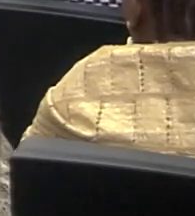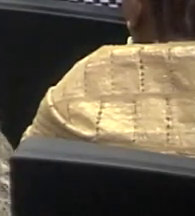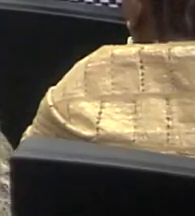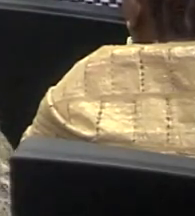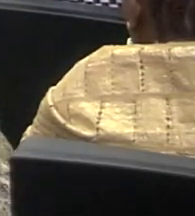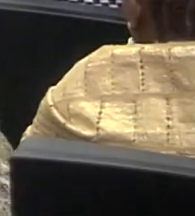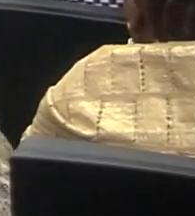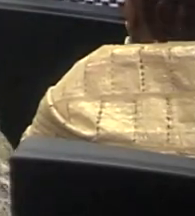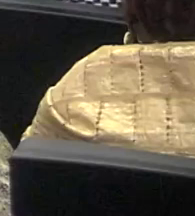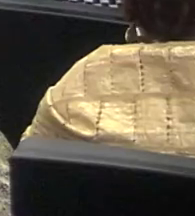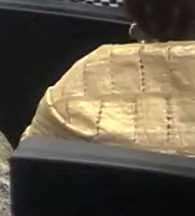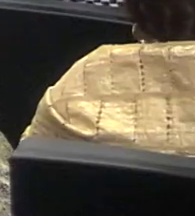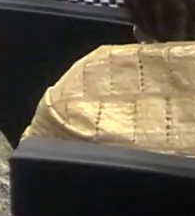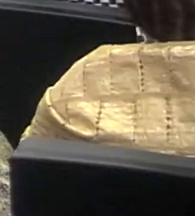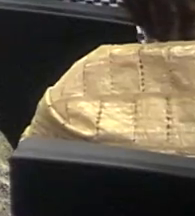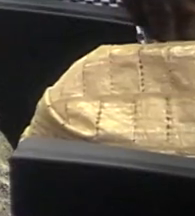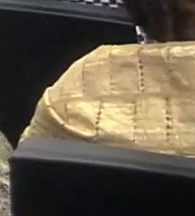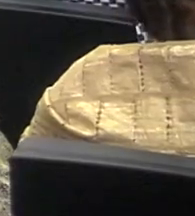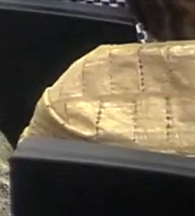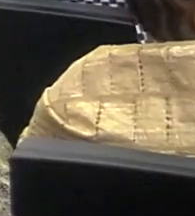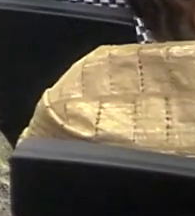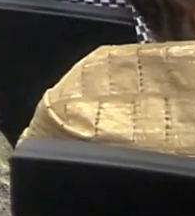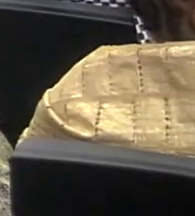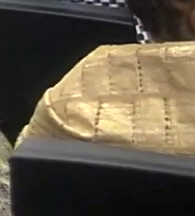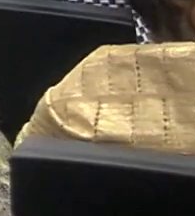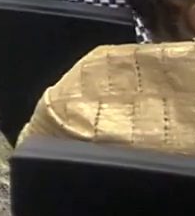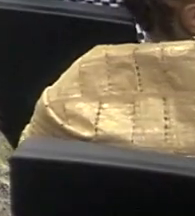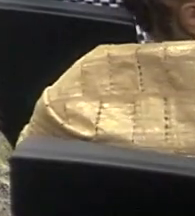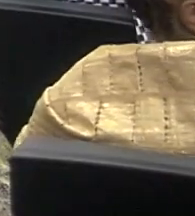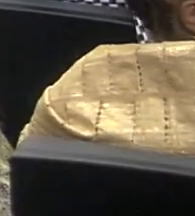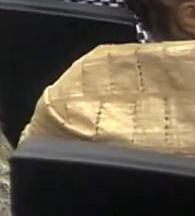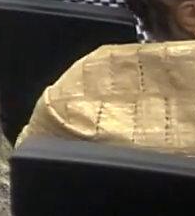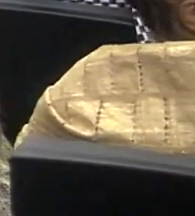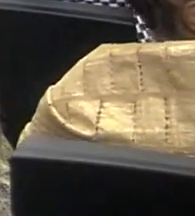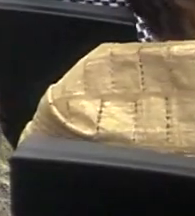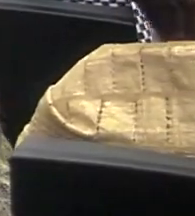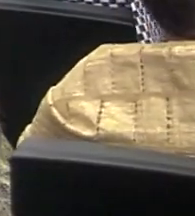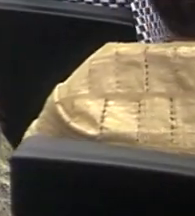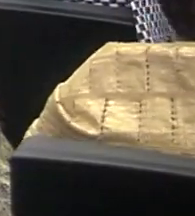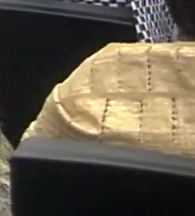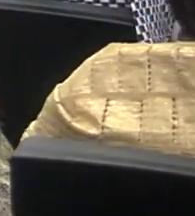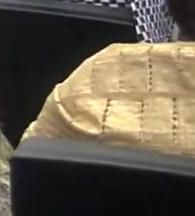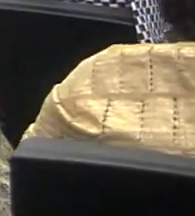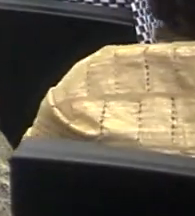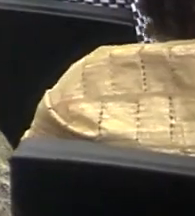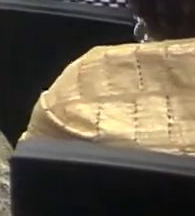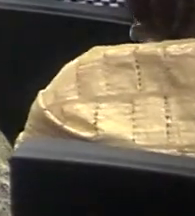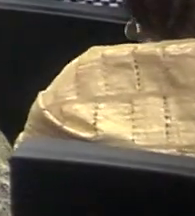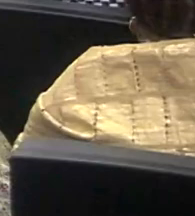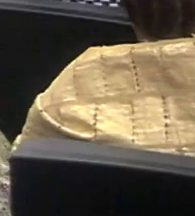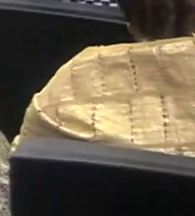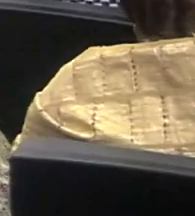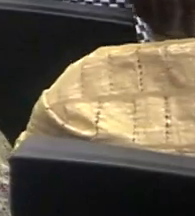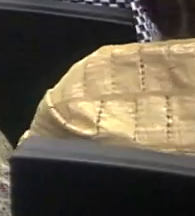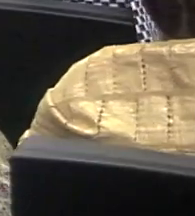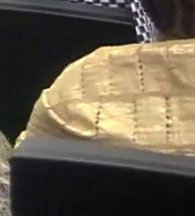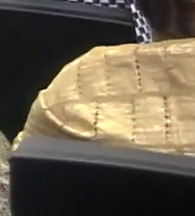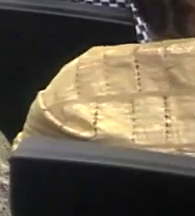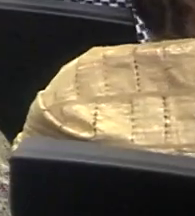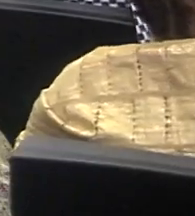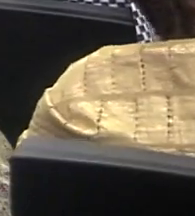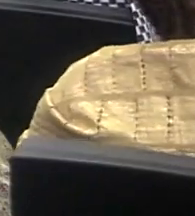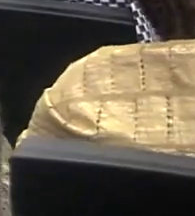Orumila talade, babá mofori balê. Orumila talade, babá mofori.